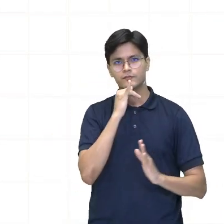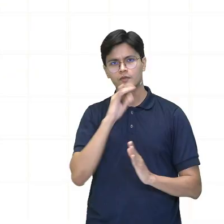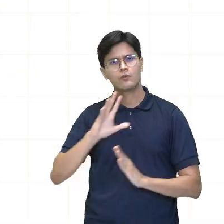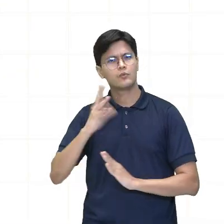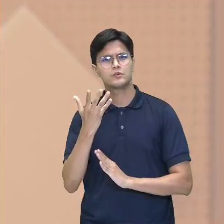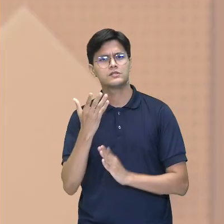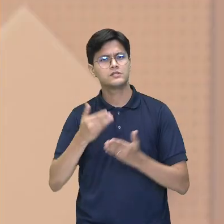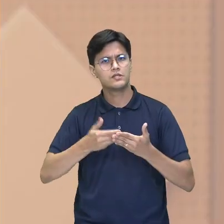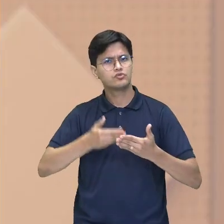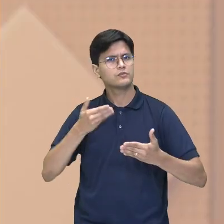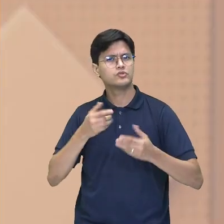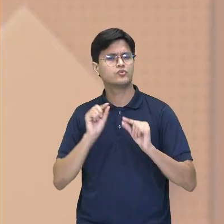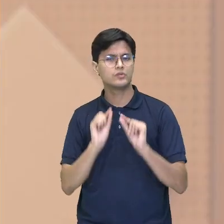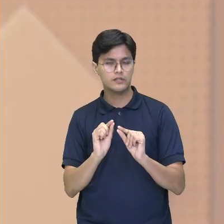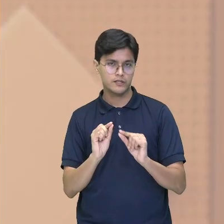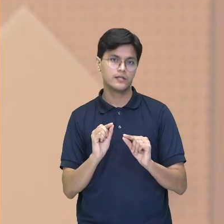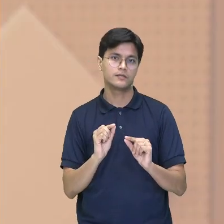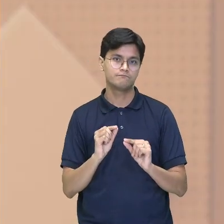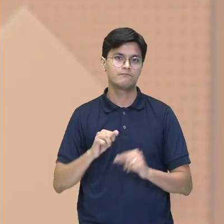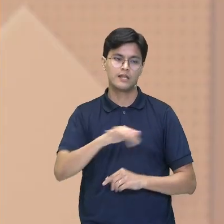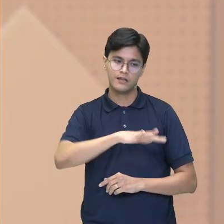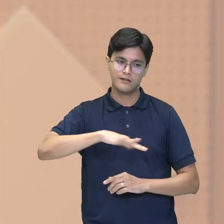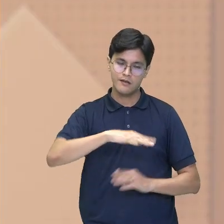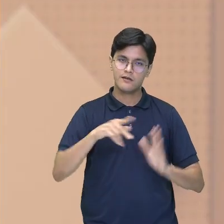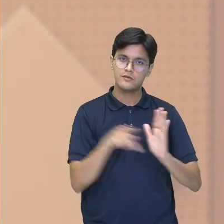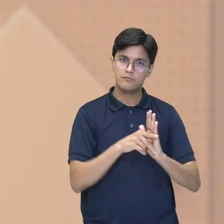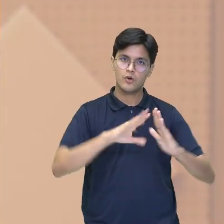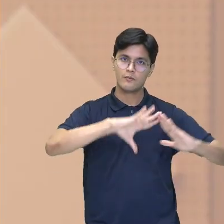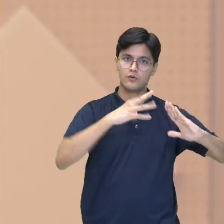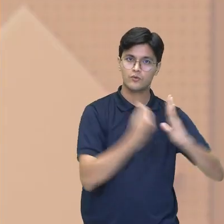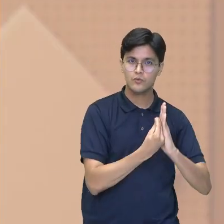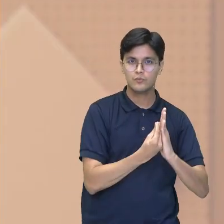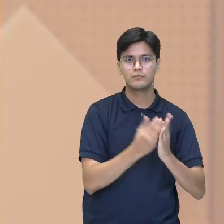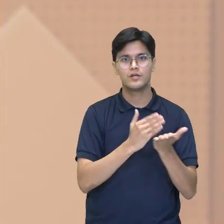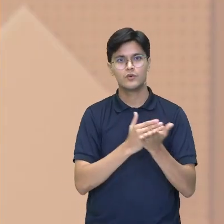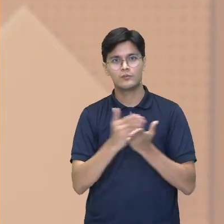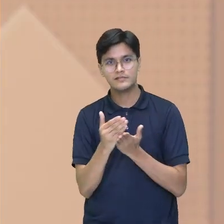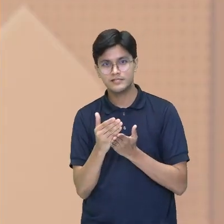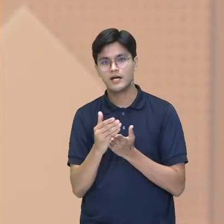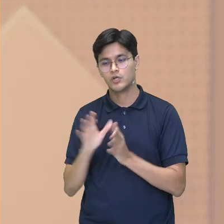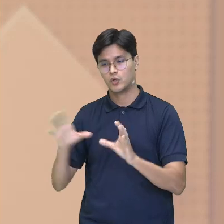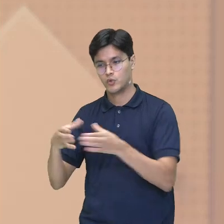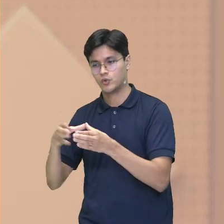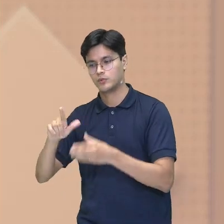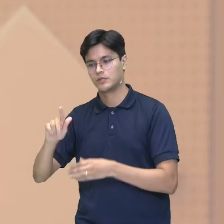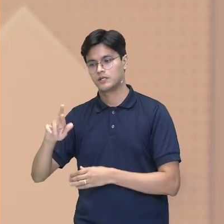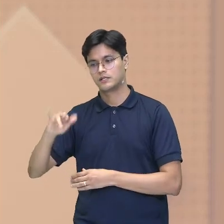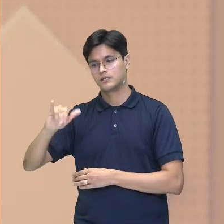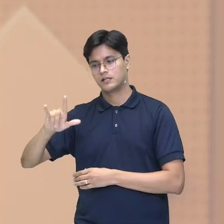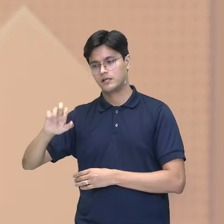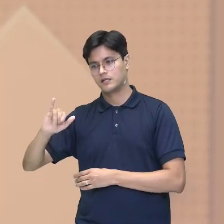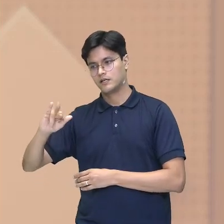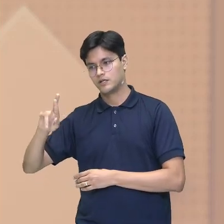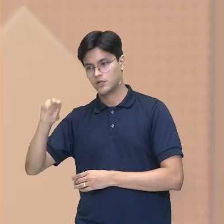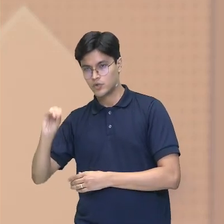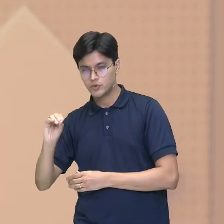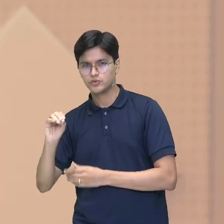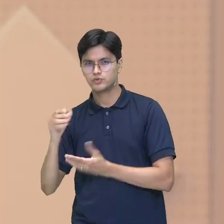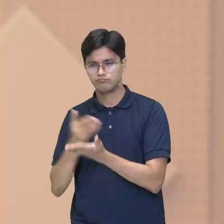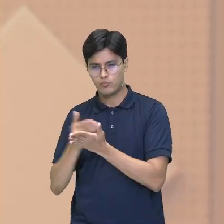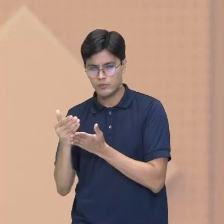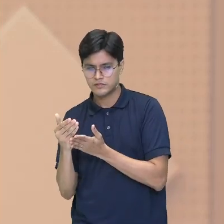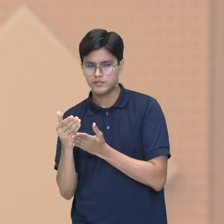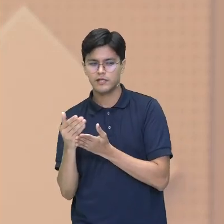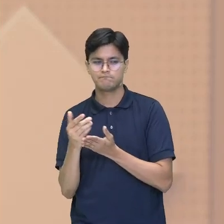comunidades quilombolas começaram a ser ameaçadas por grileiros. Quem são os grileiros? São aquelas pessoas